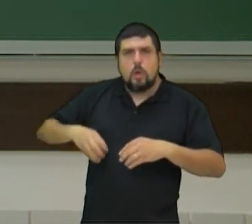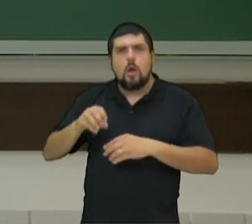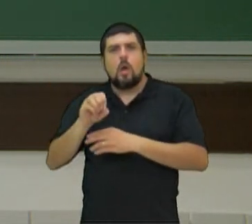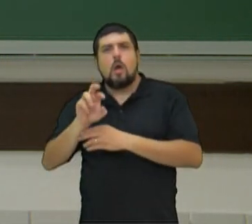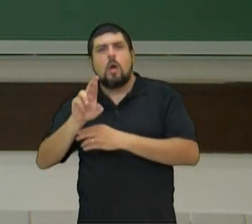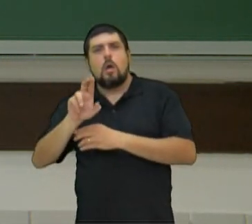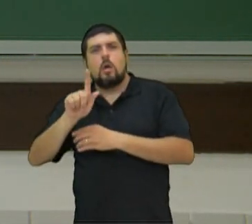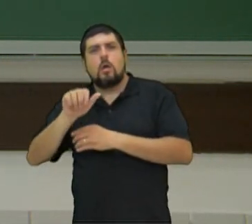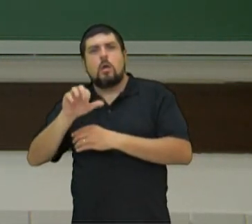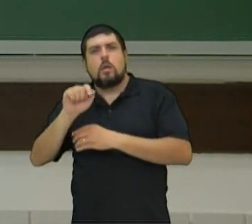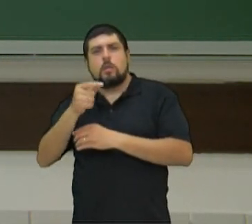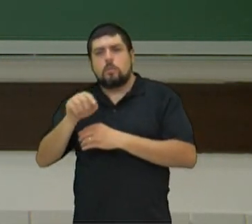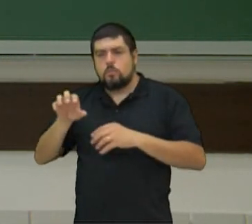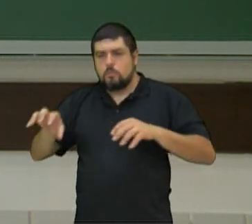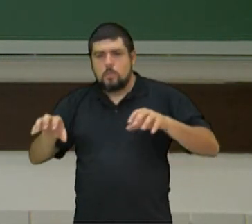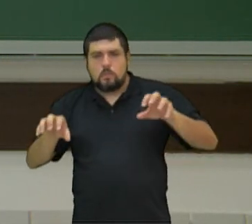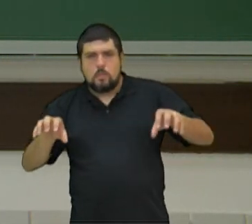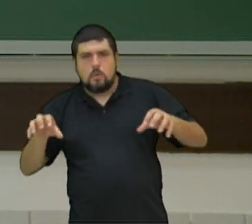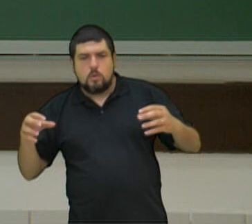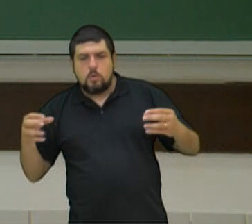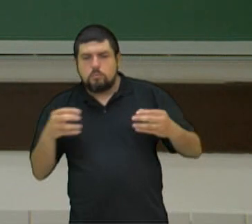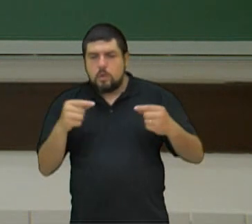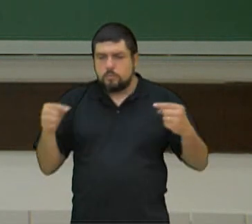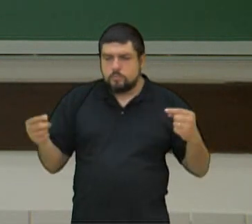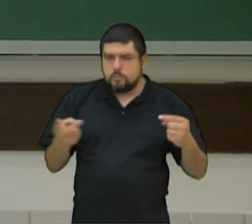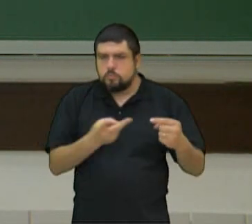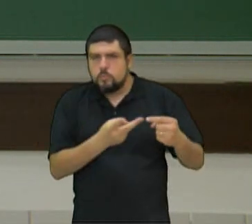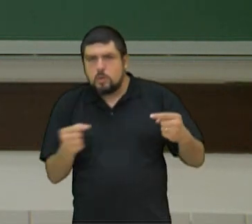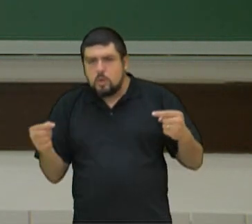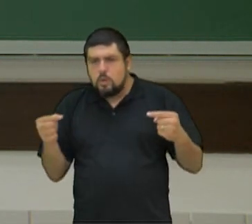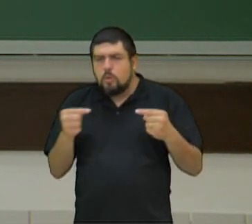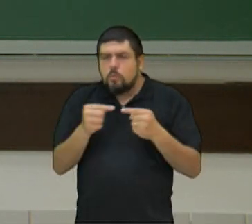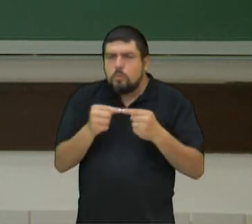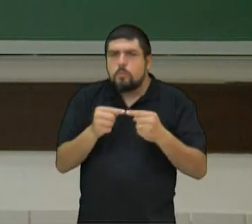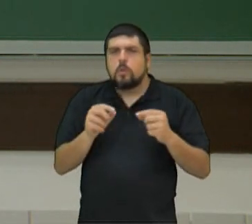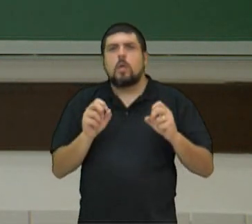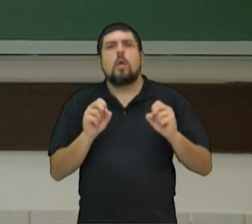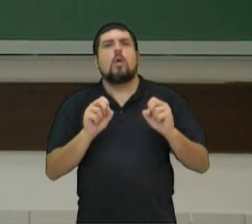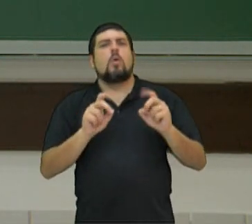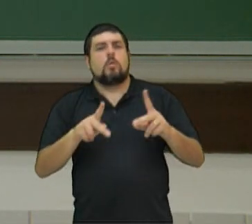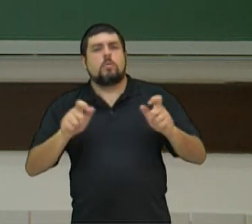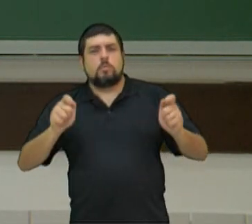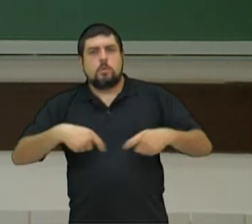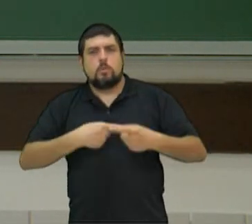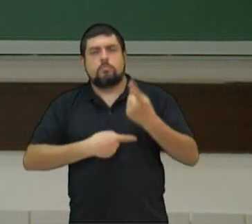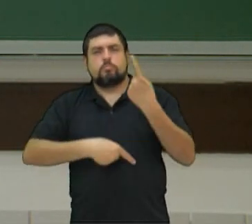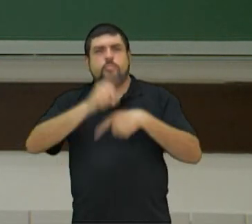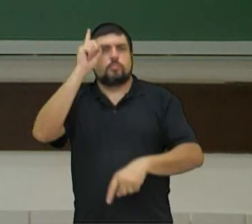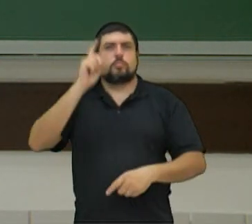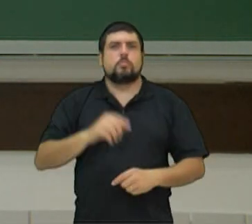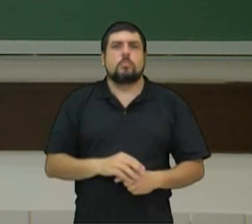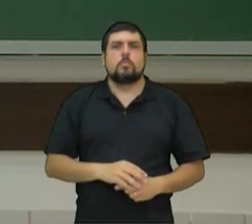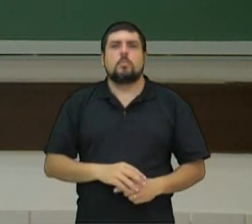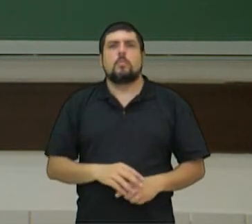doadora, mais chances de sucesso, tá? E muitos casos são